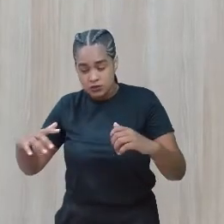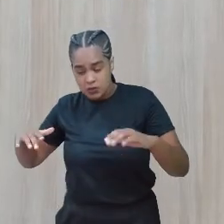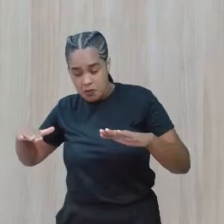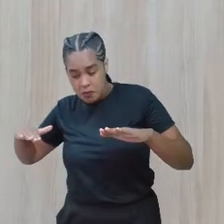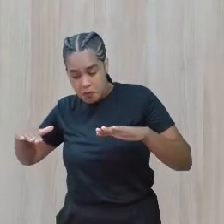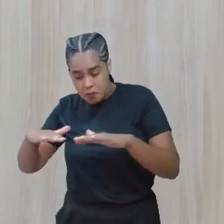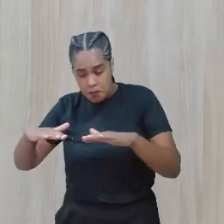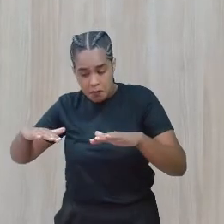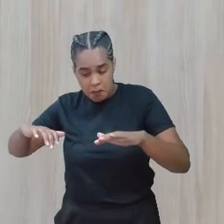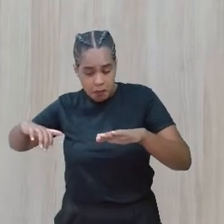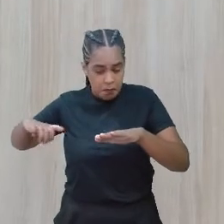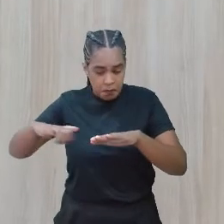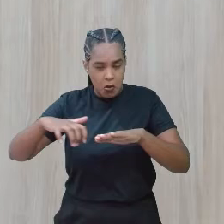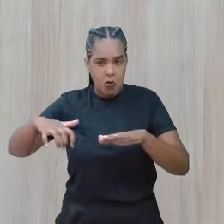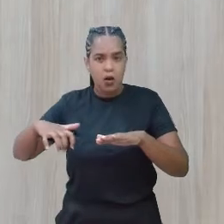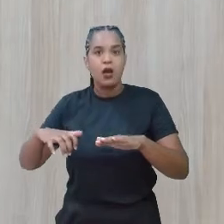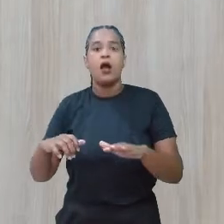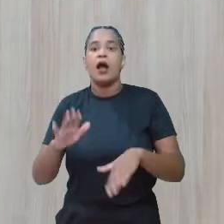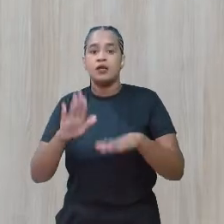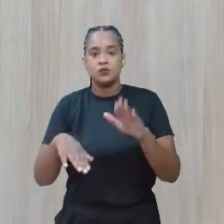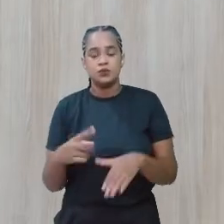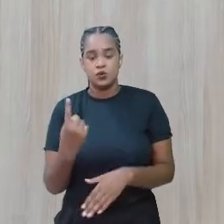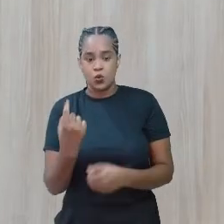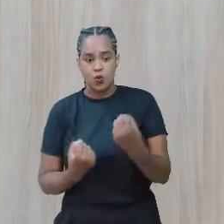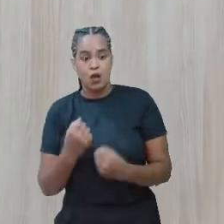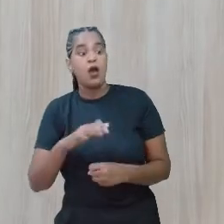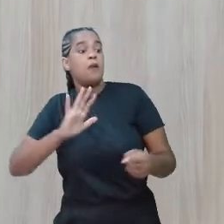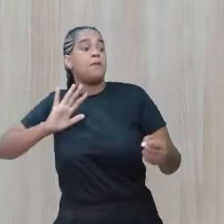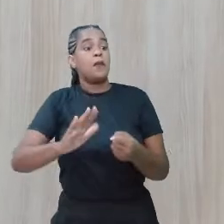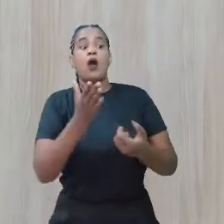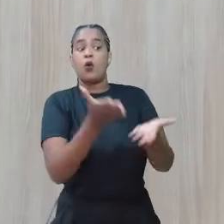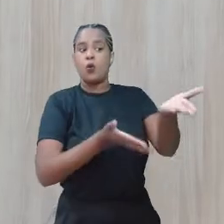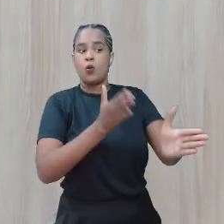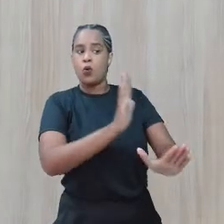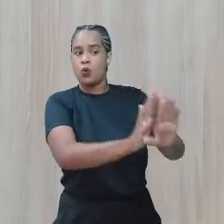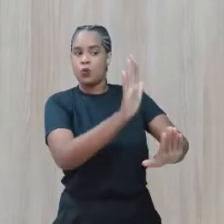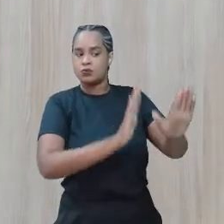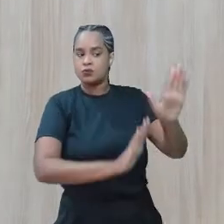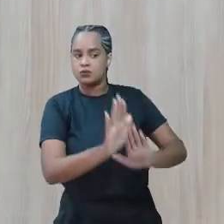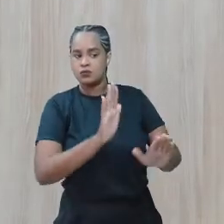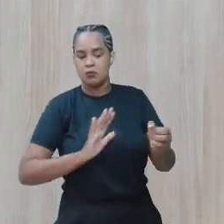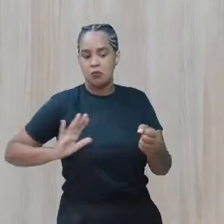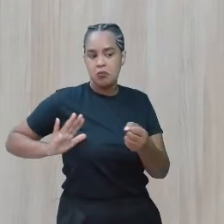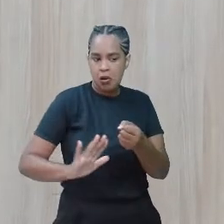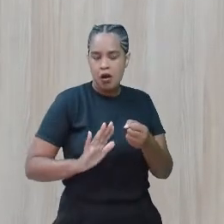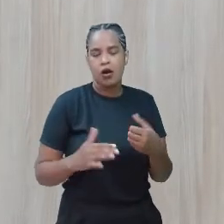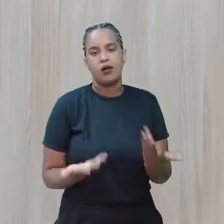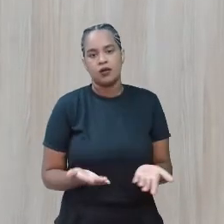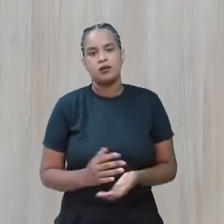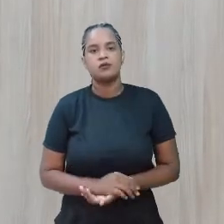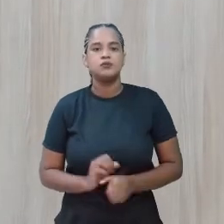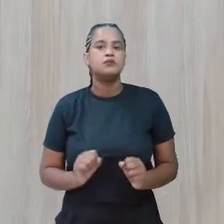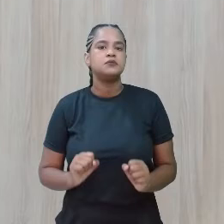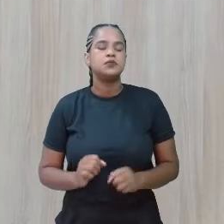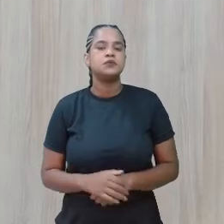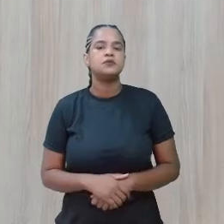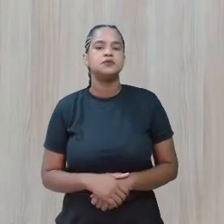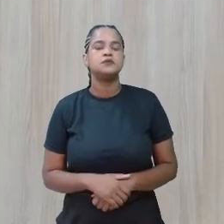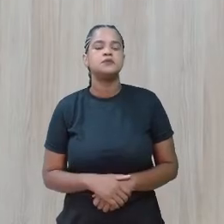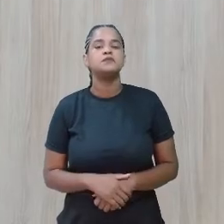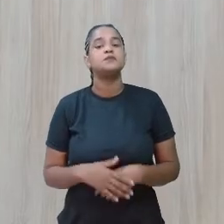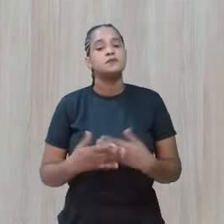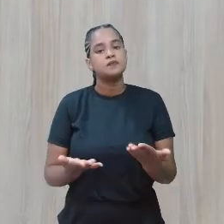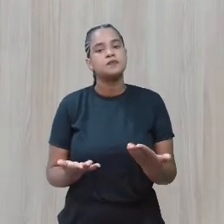mesmo um alerta de um motorista alertando o outro diante do que ele está fazendo ou diante do que vai acontecer lá na frente. Então,